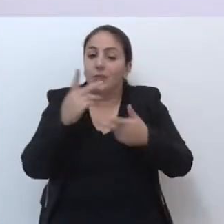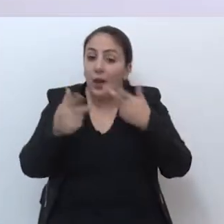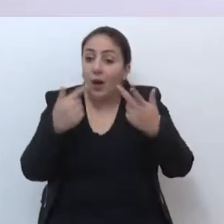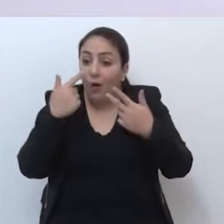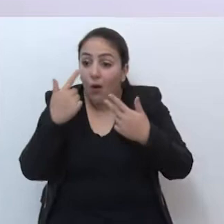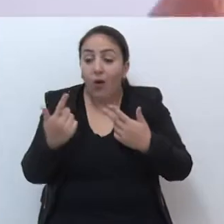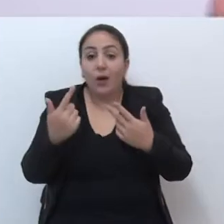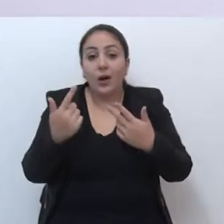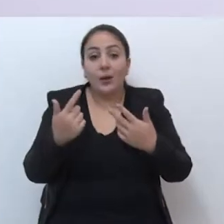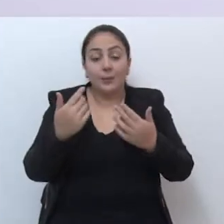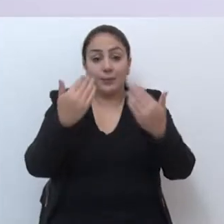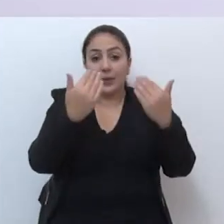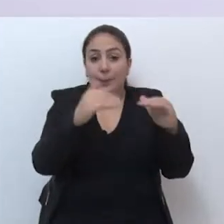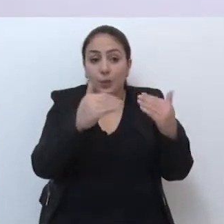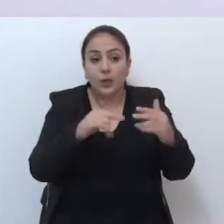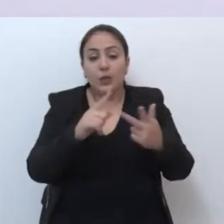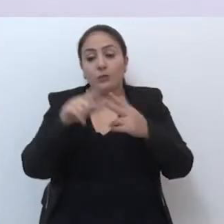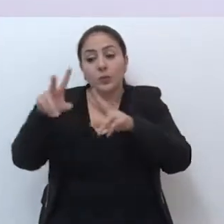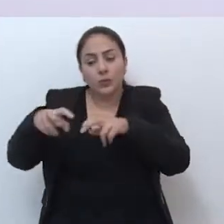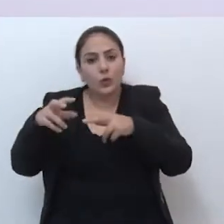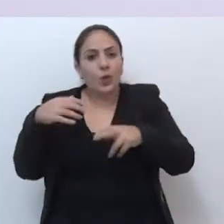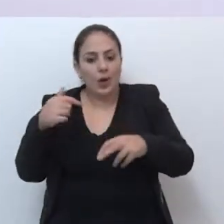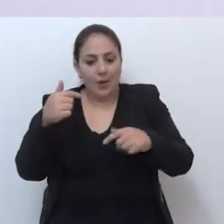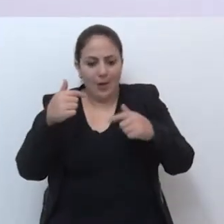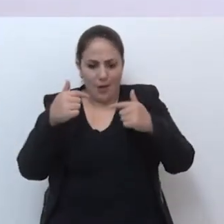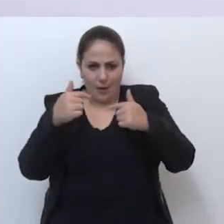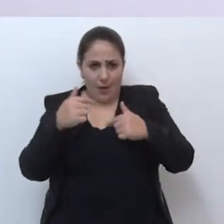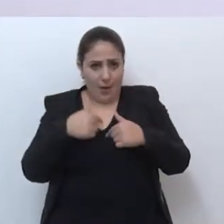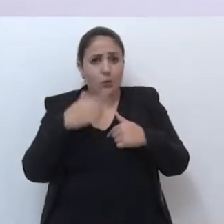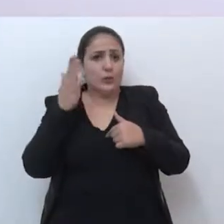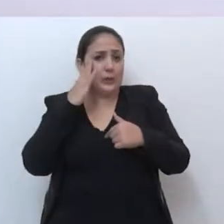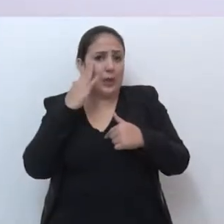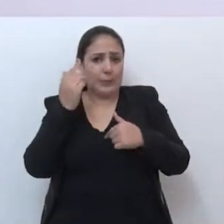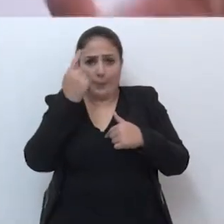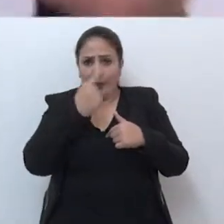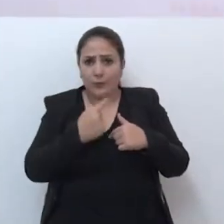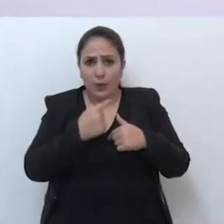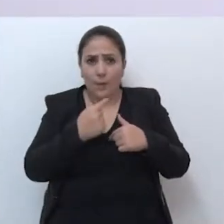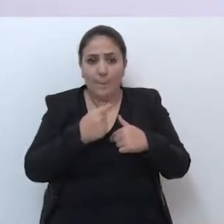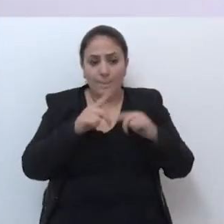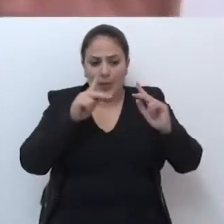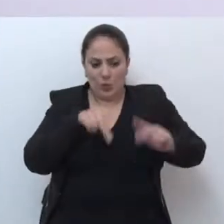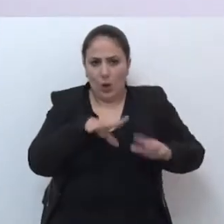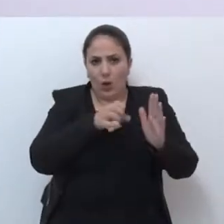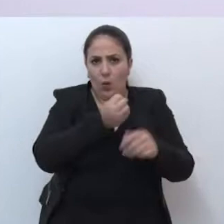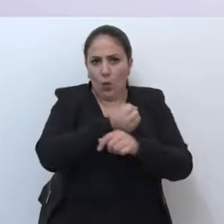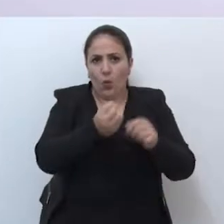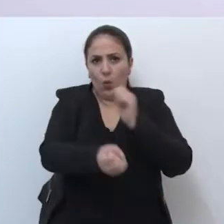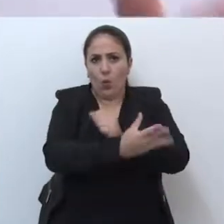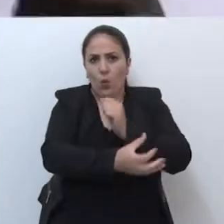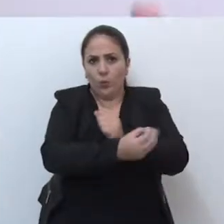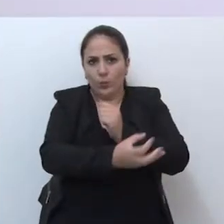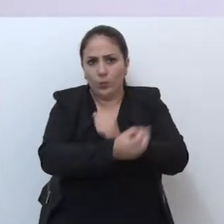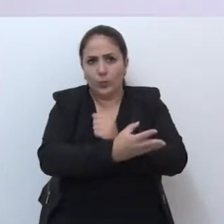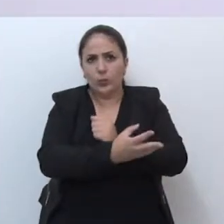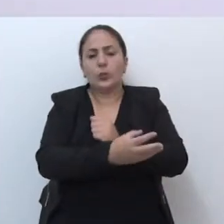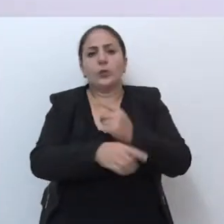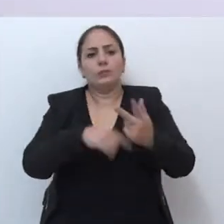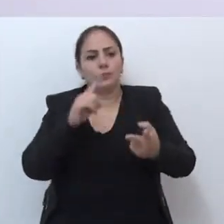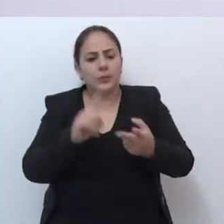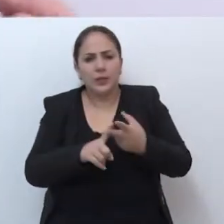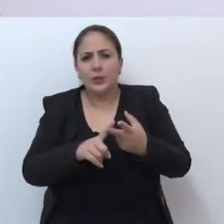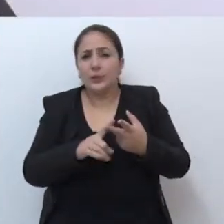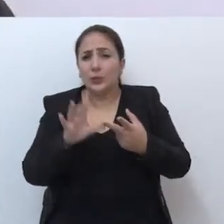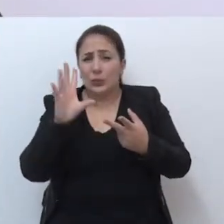para os caminhoneiros, para o nosso agricultor, que esse vereador aqui, vocês sabem muito bem o meu perfil. Bandido corrupto, essa grande